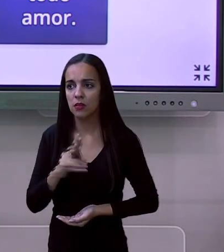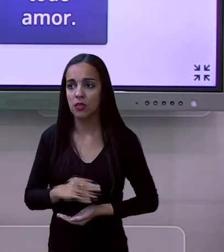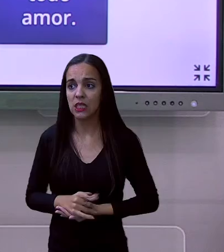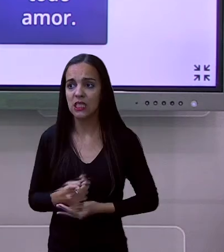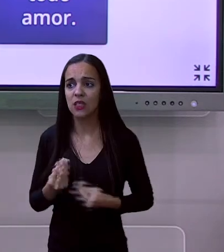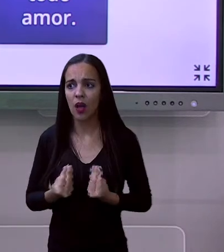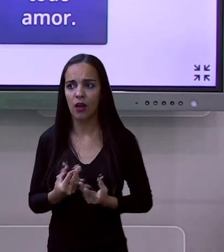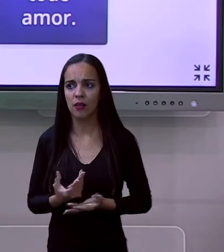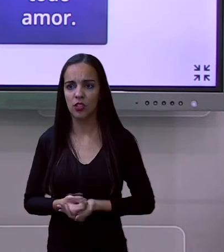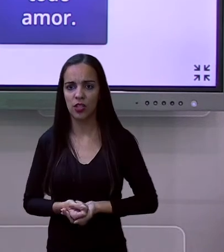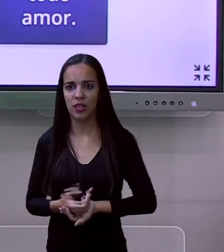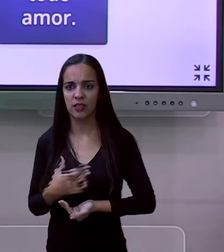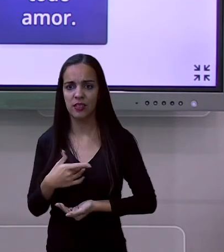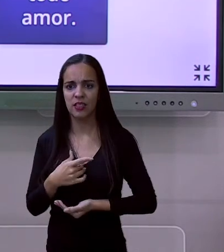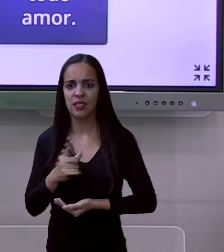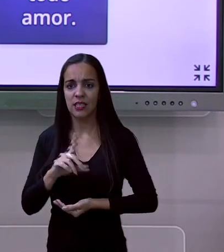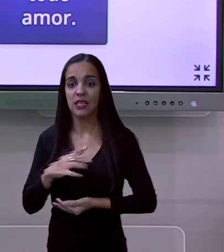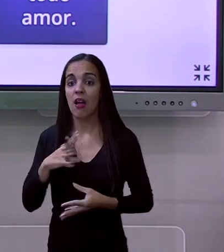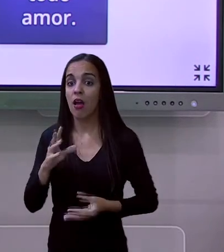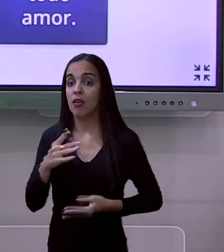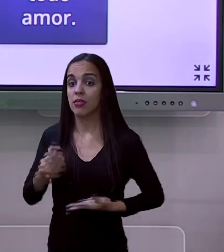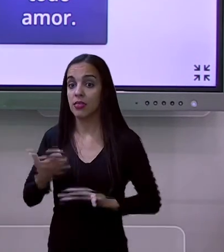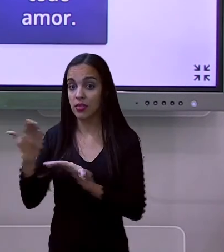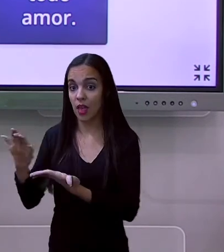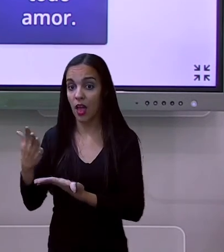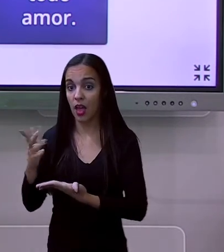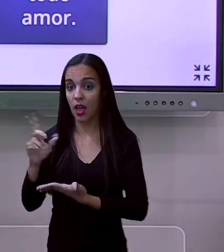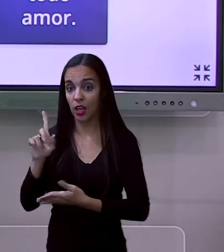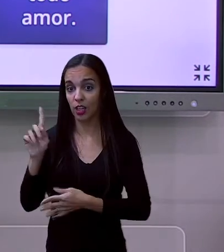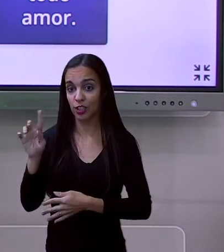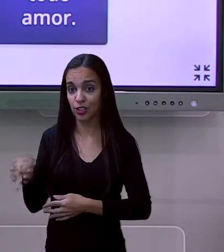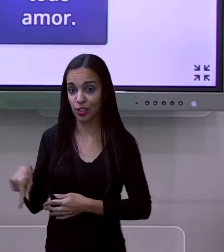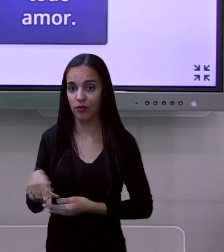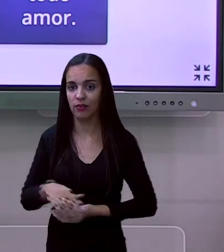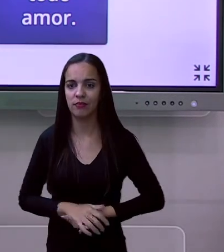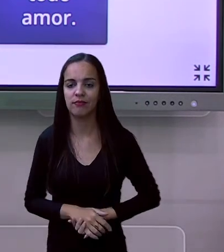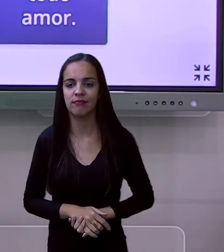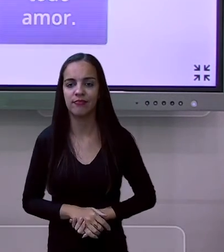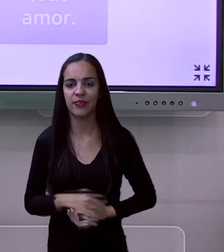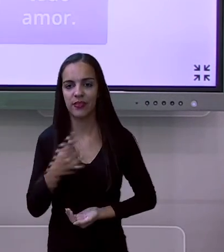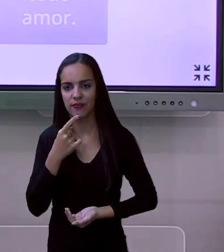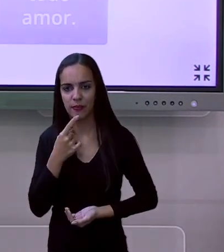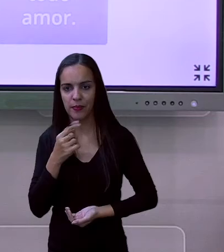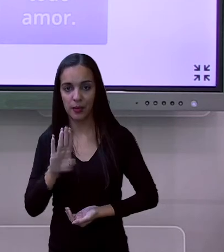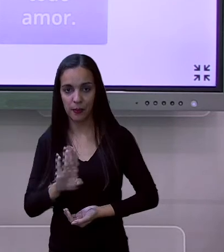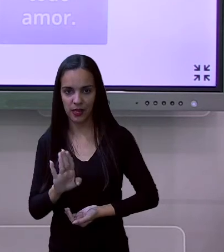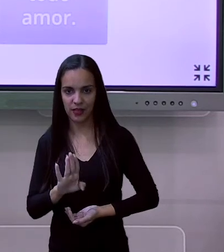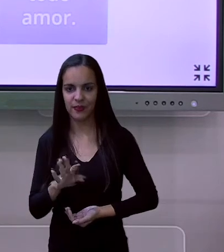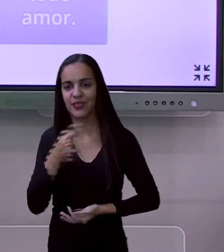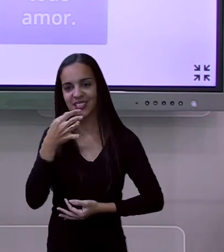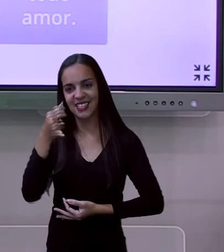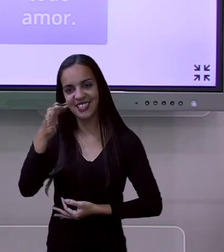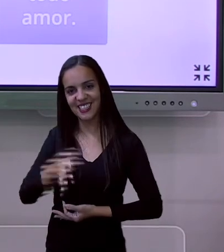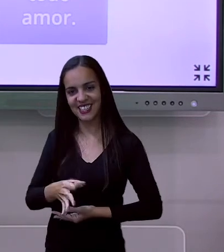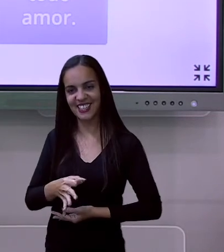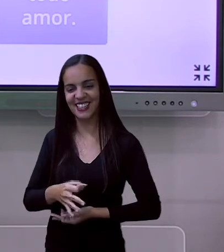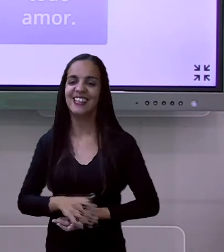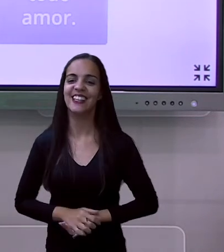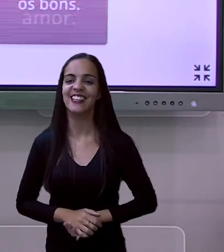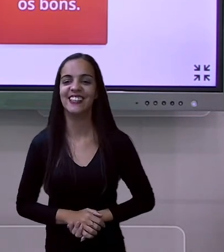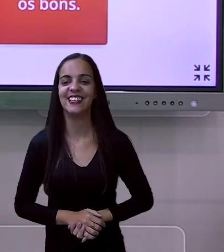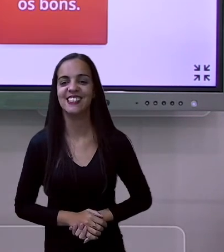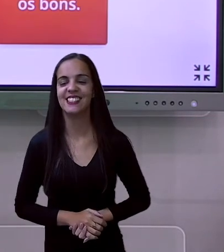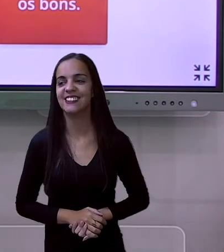amor. Dar-te-ei todo o meu amor. Aqui o pronome oblíquo no meio do verbo. Acertamos.